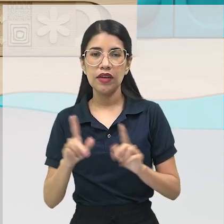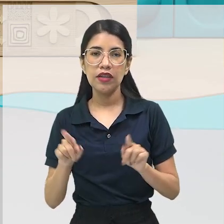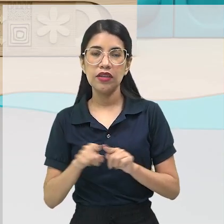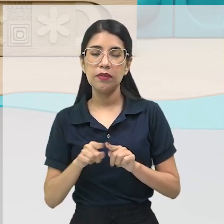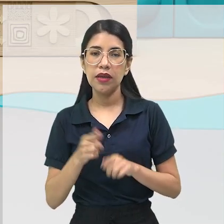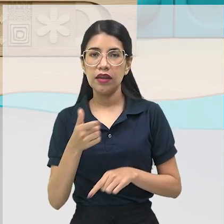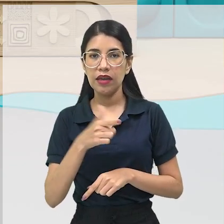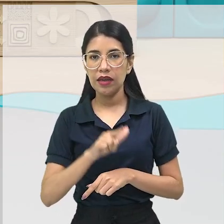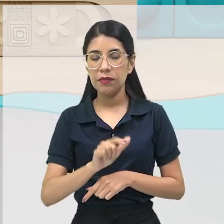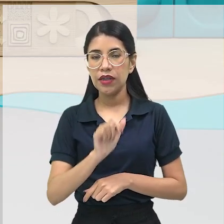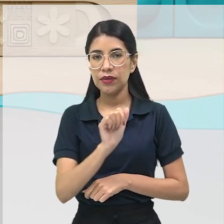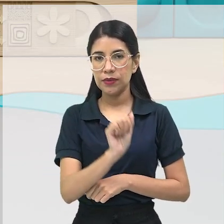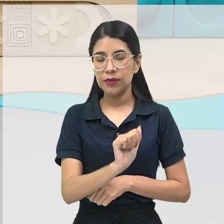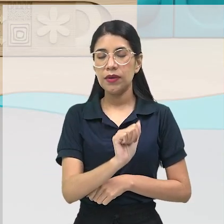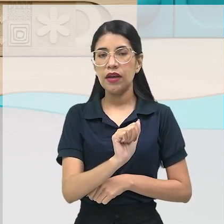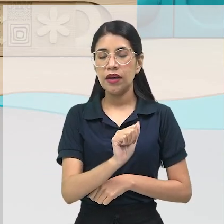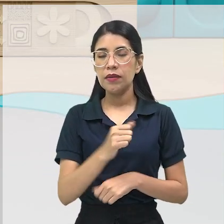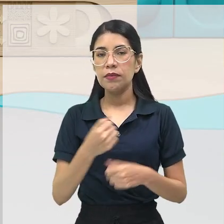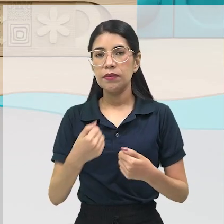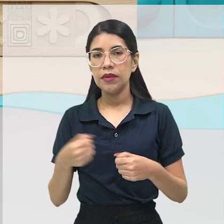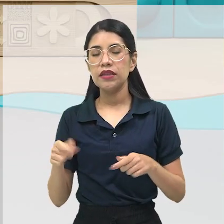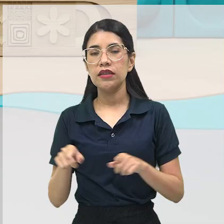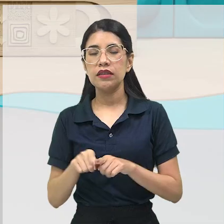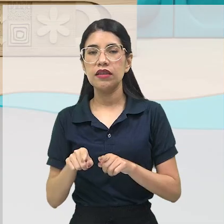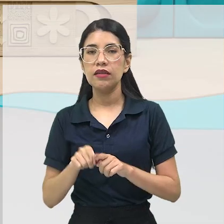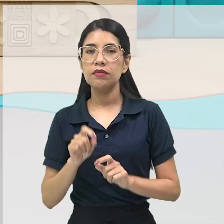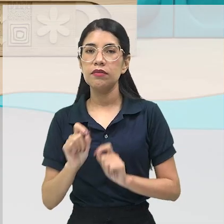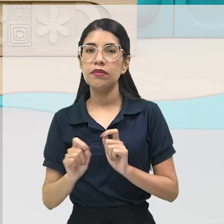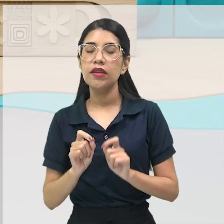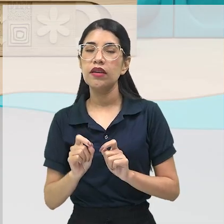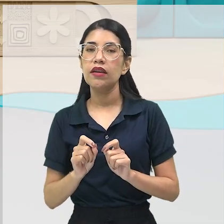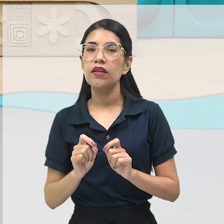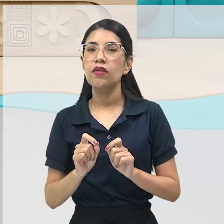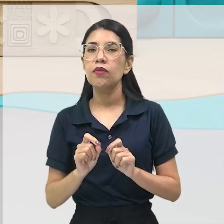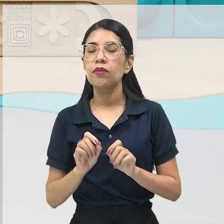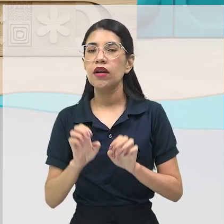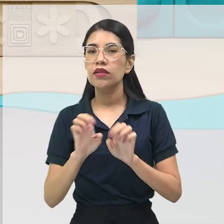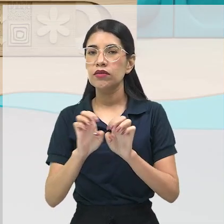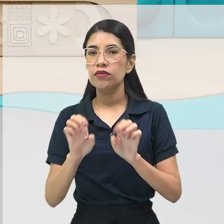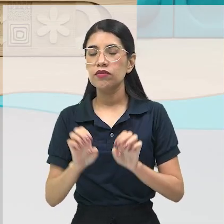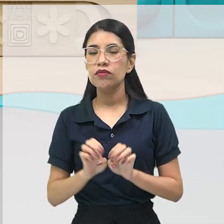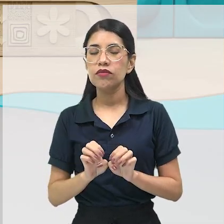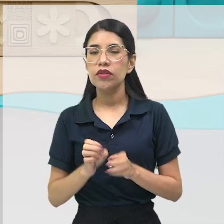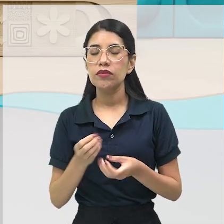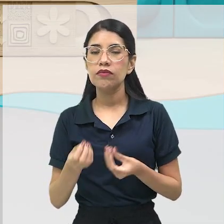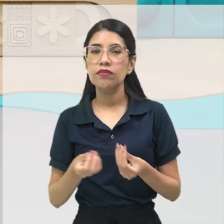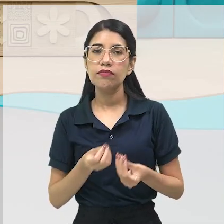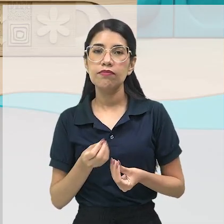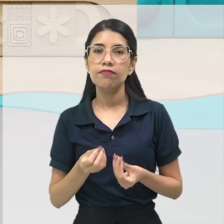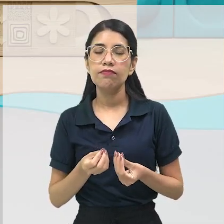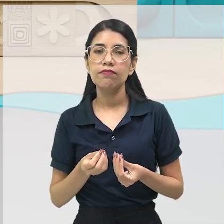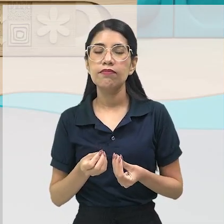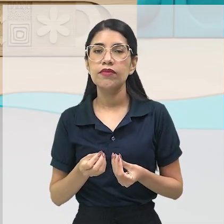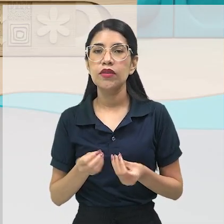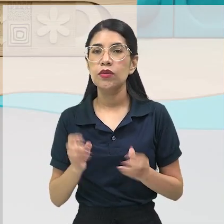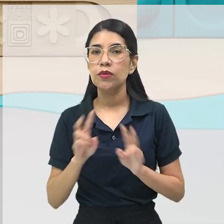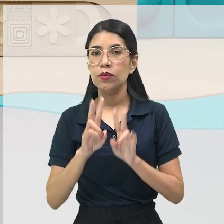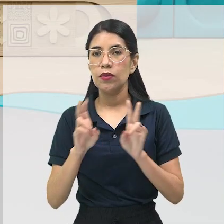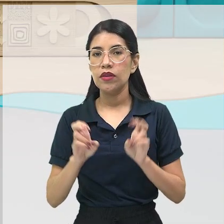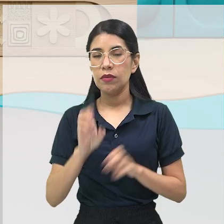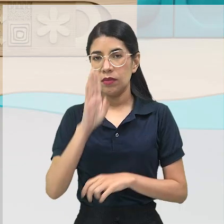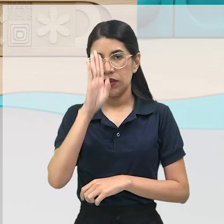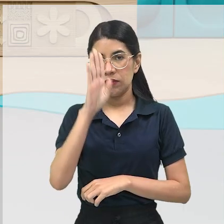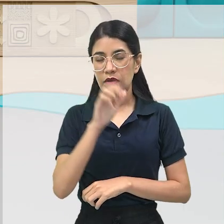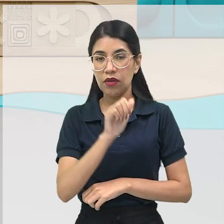o A, eu vou ter que estar trazendo também uma forma mais, na questão do tema principal,